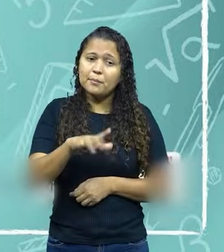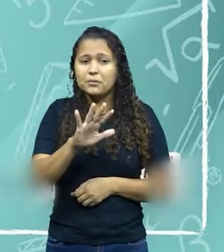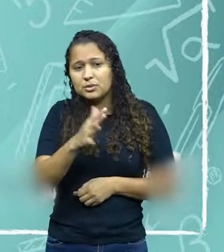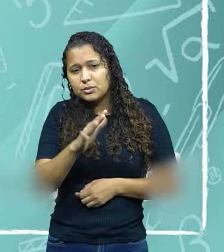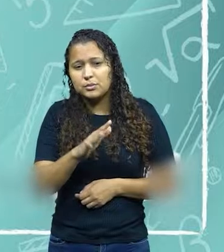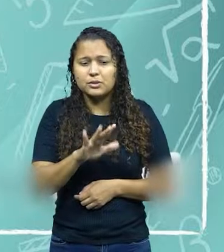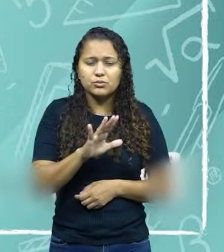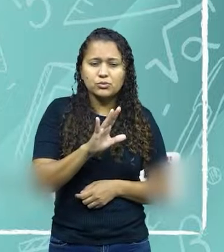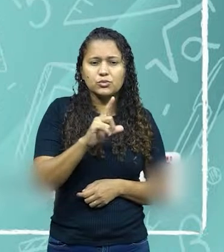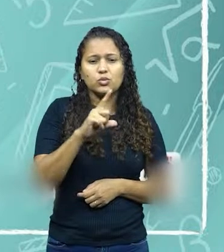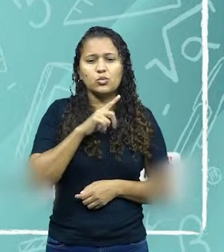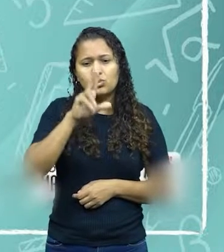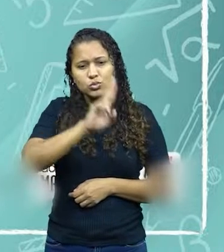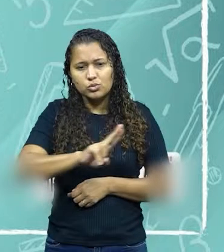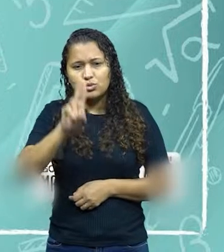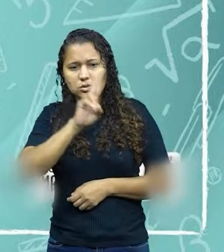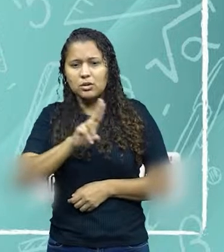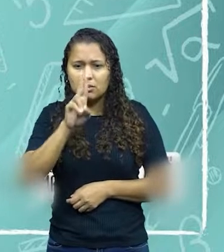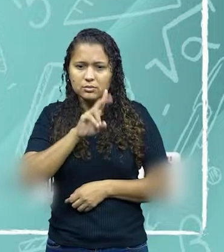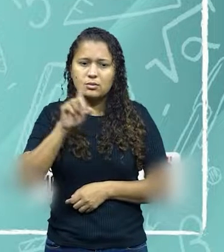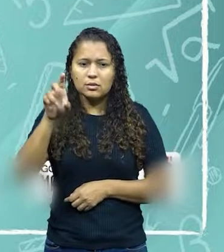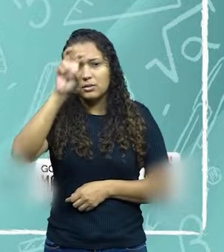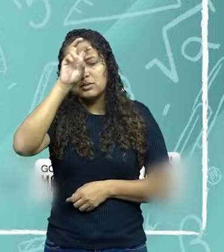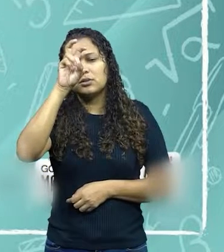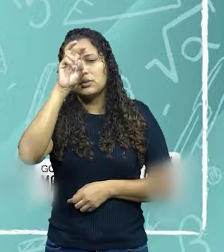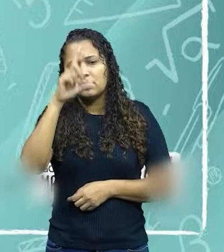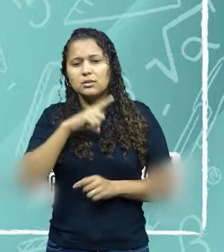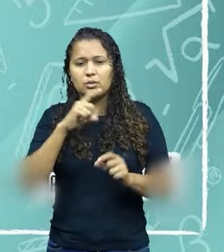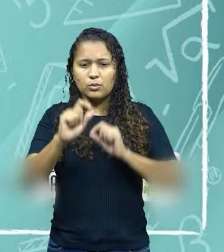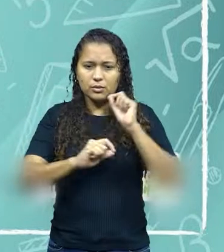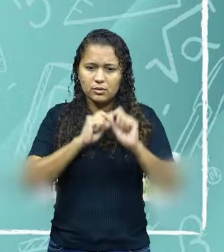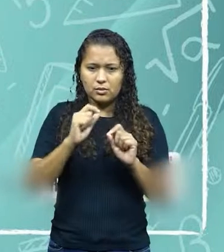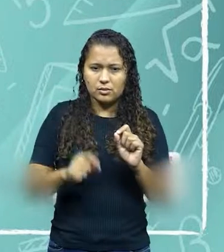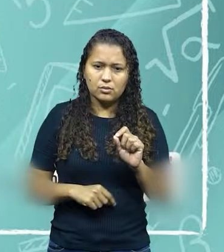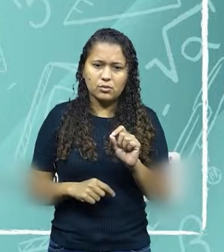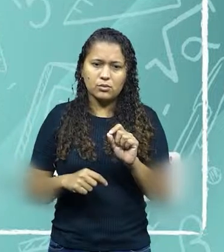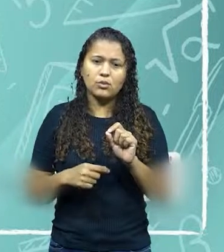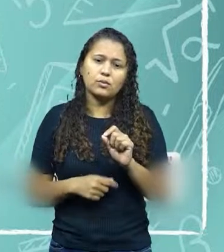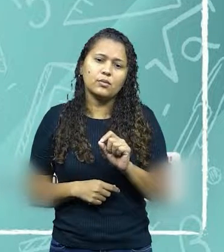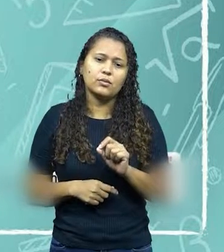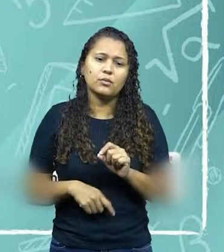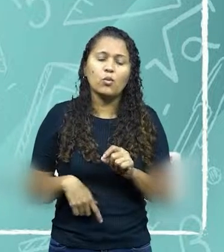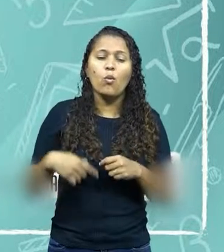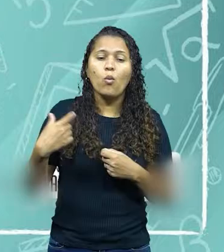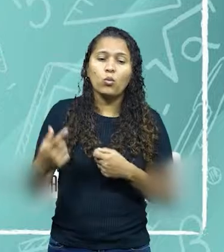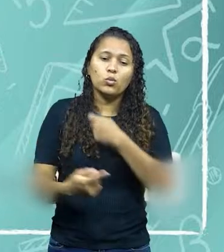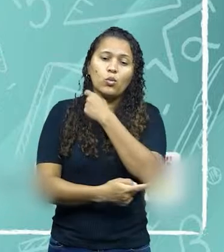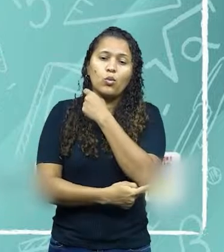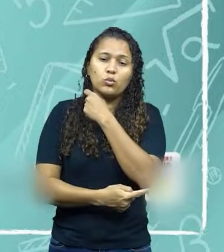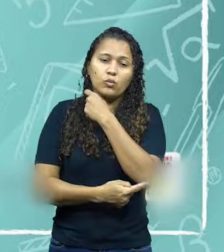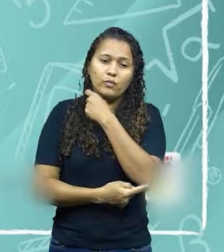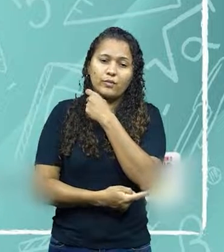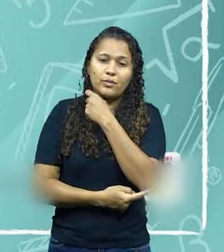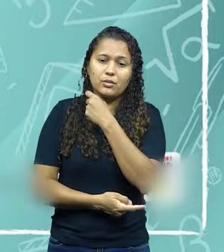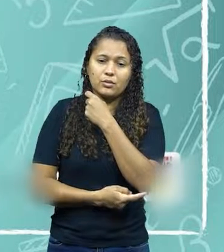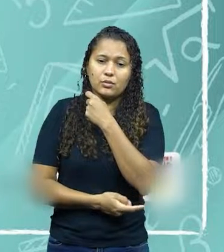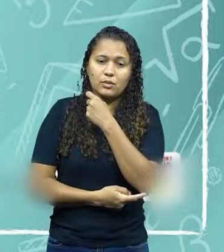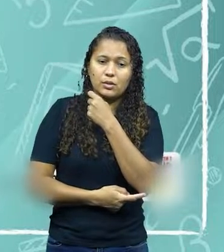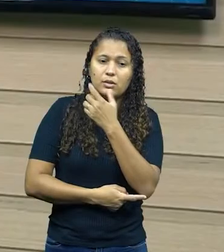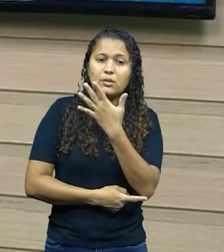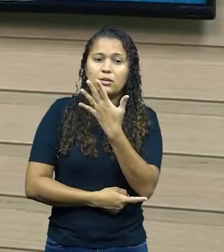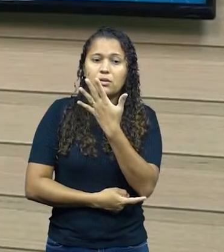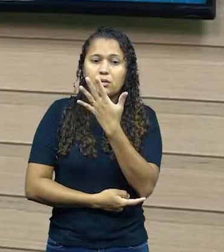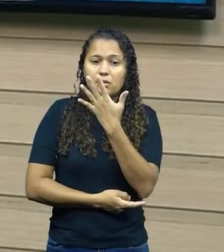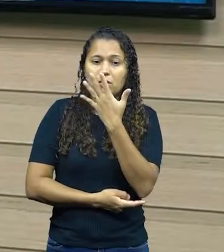era uma unidade utilizada pelos egípcios e ela consistia na distância do cotovelo até a ponta do dedo médio do